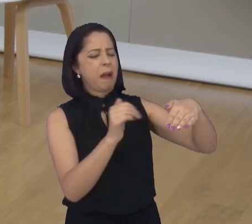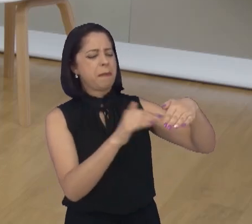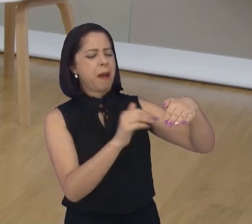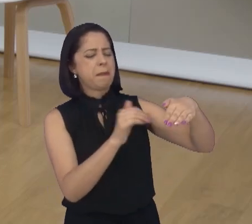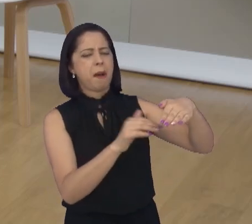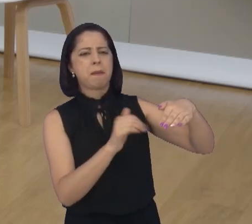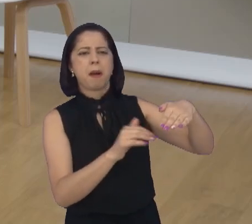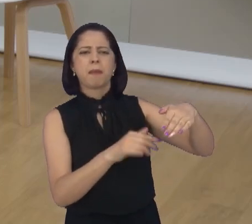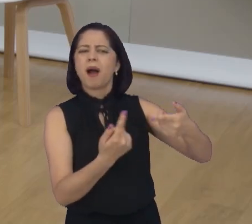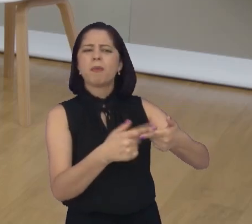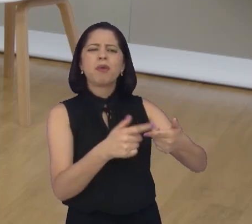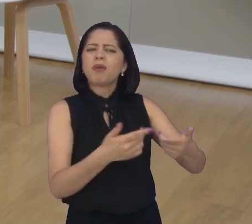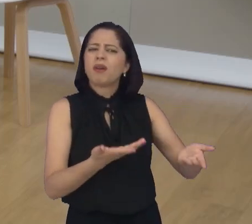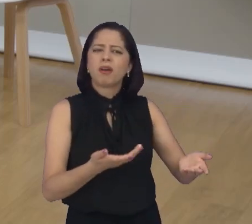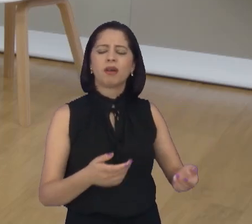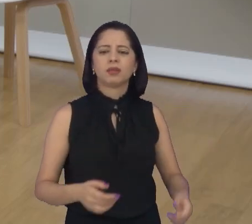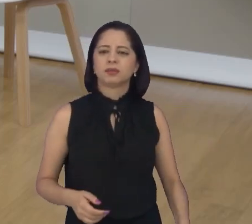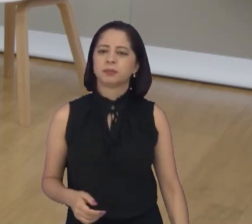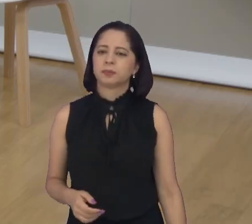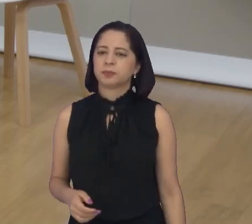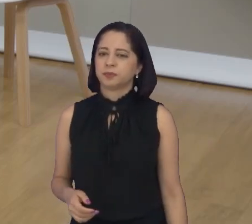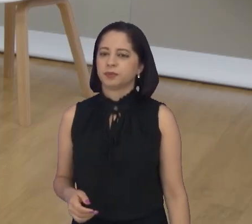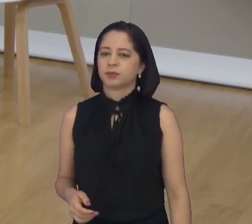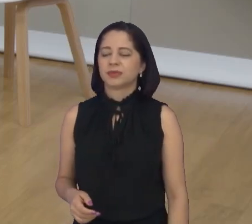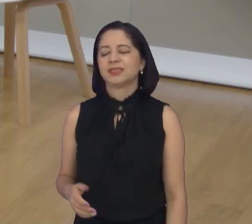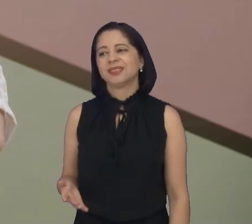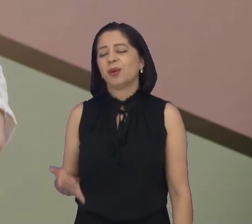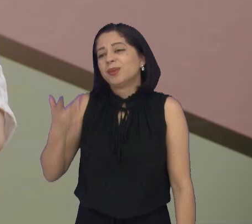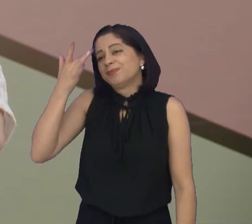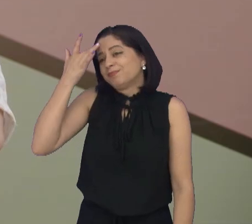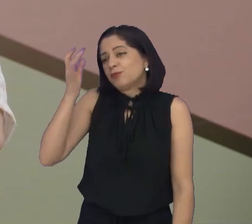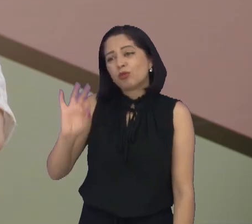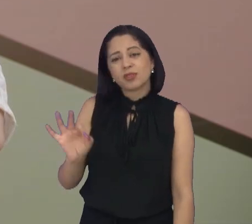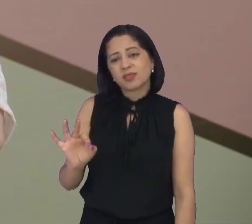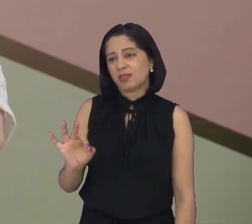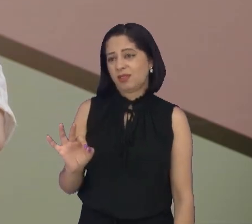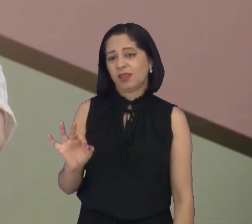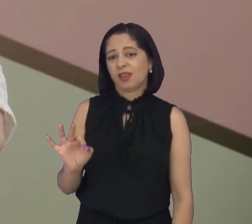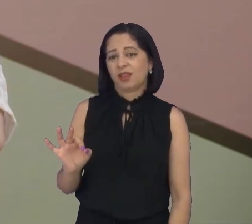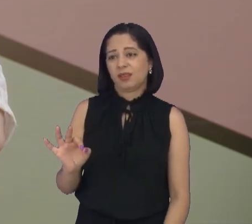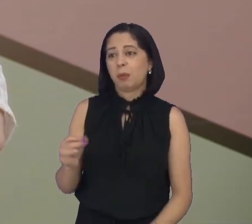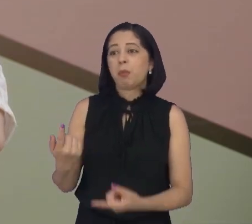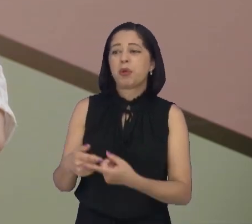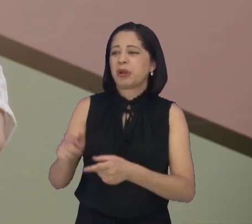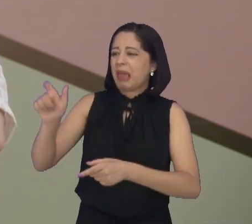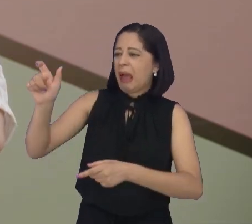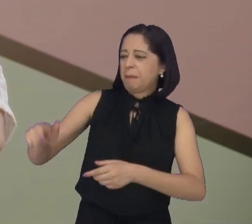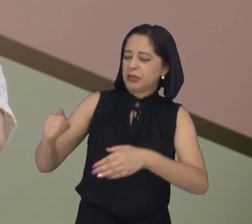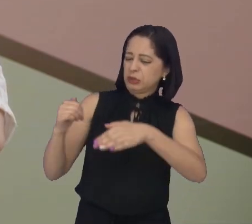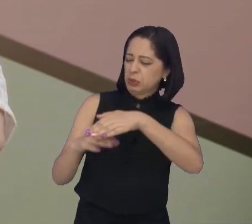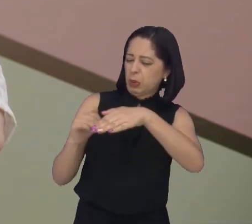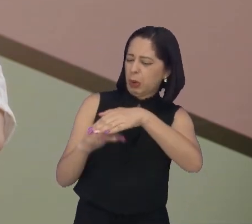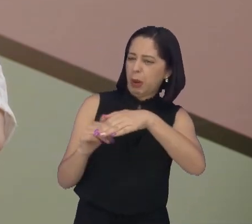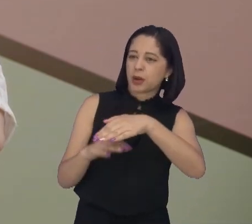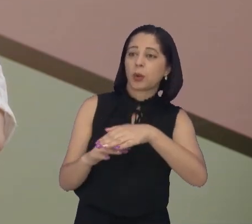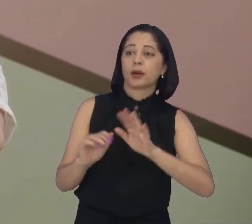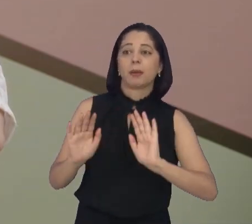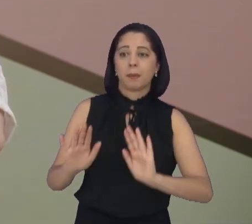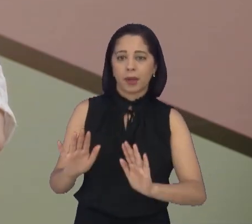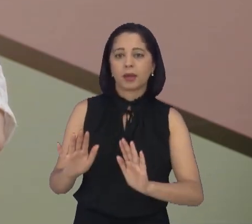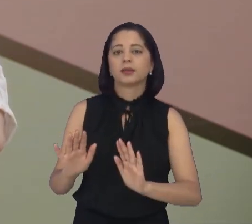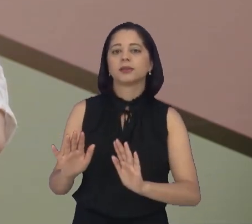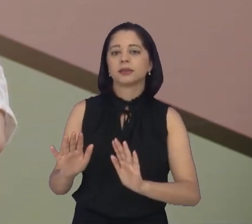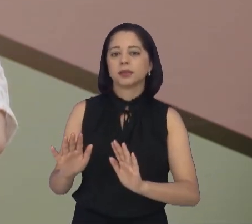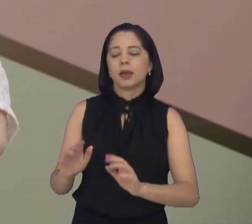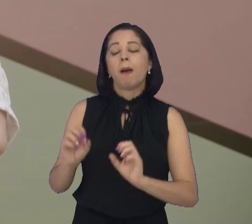um acumulador compulsivo? Sim. Ainda não se sabe uma causa exata sobre a origem desse transtorno, mas já se